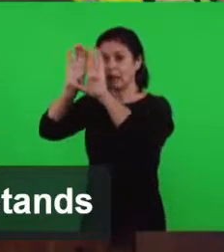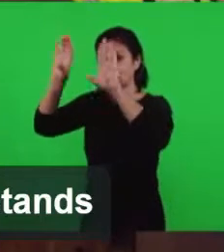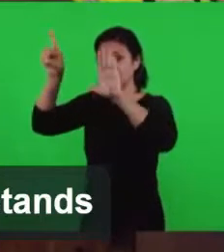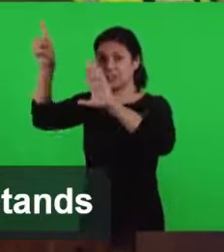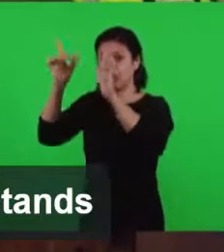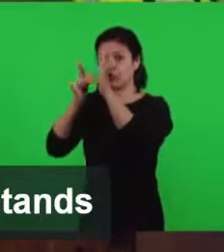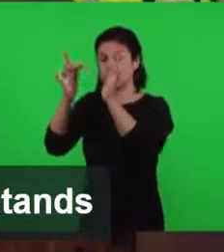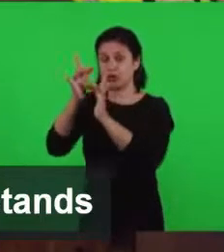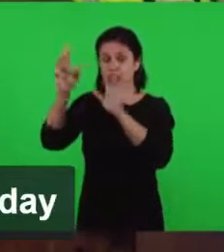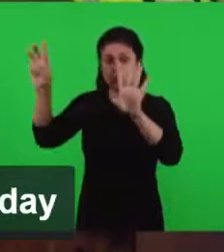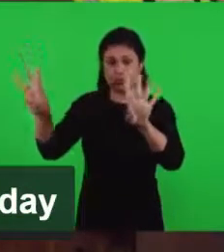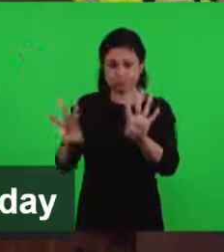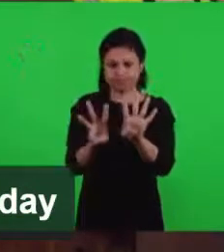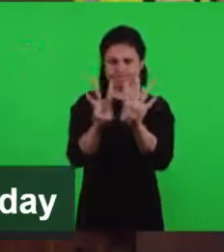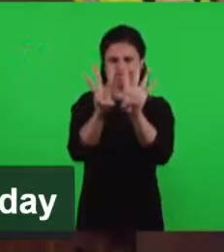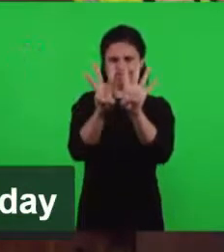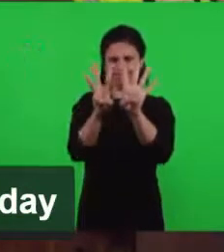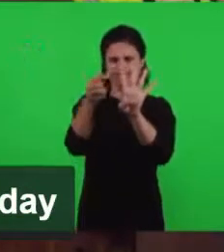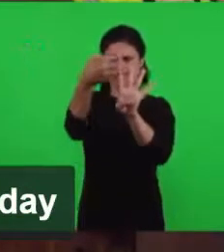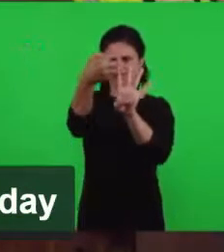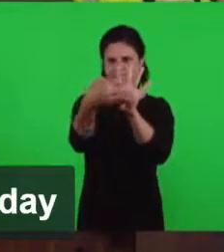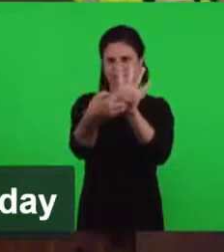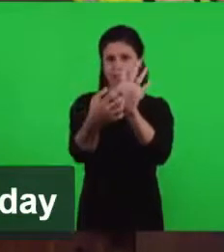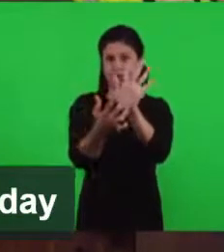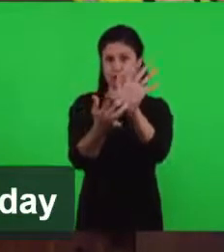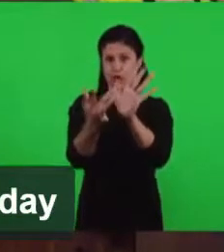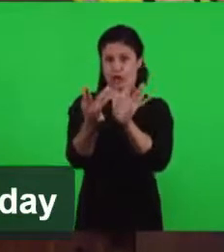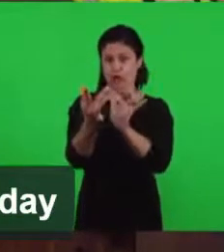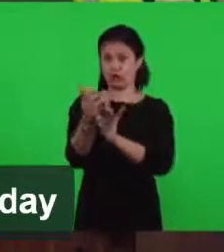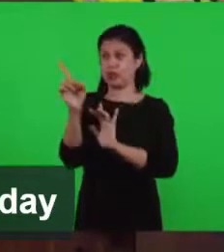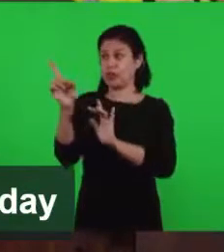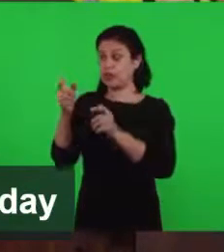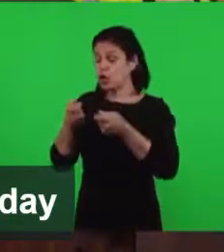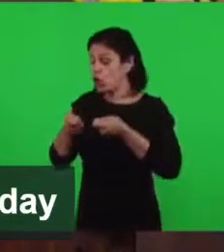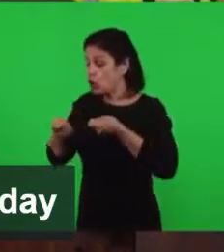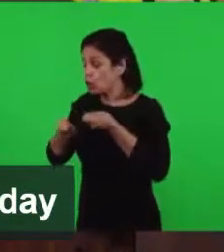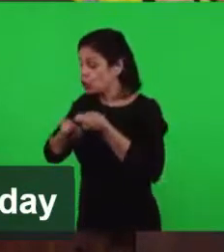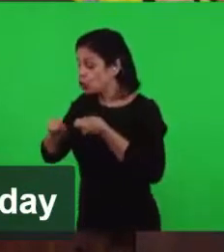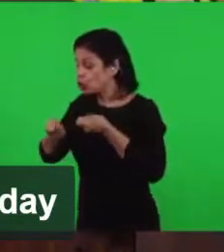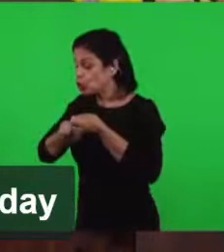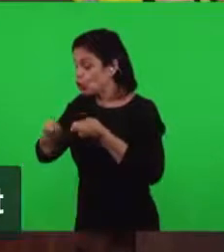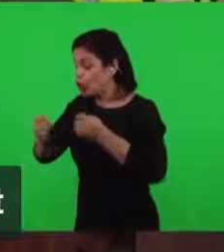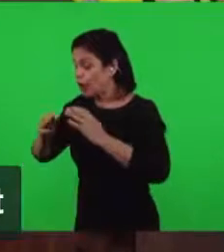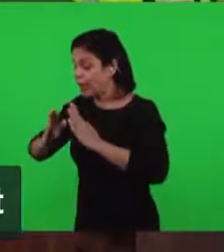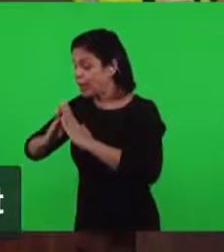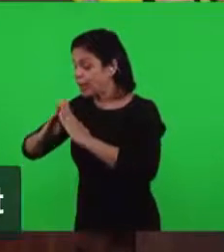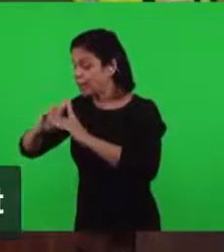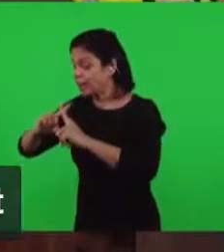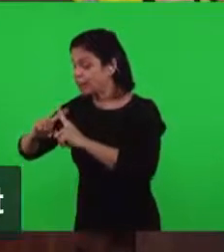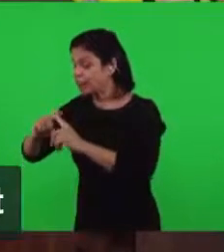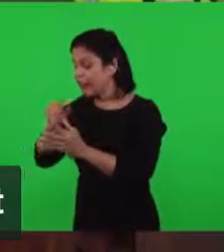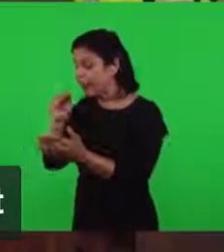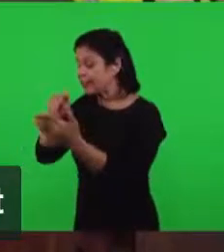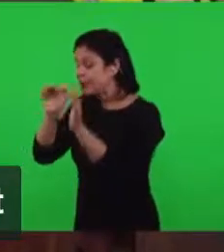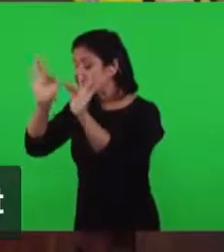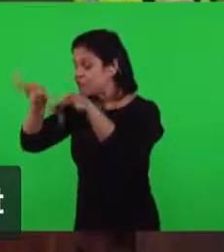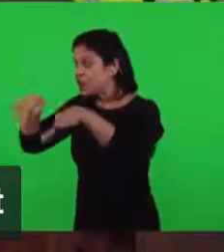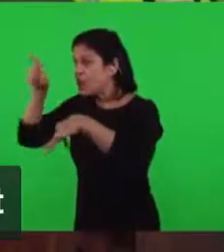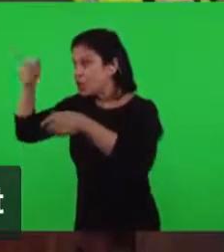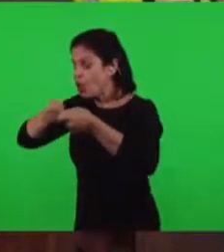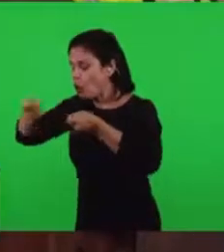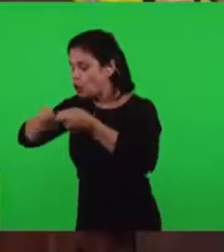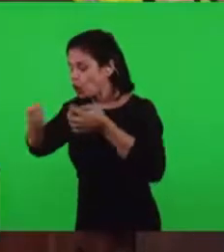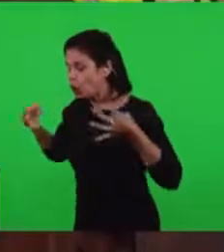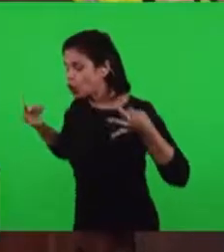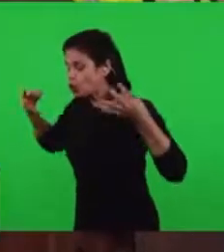castiçais derrotam ele domina a vida da igreja desde o primeiro dia até outro dia no